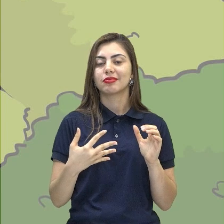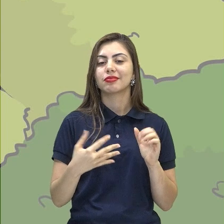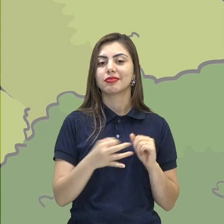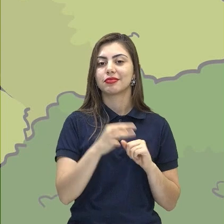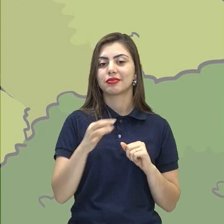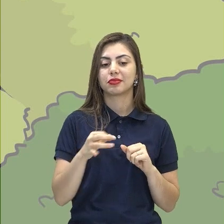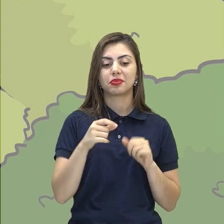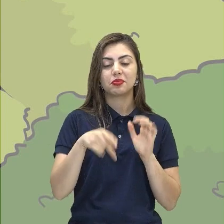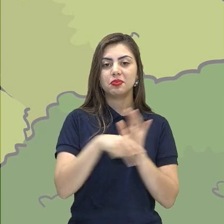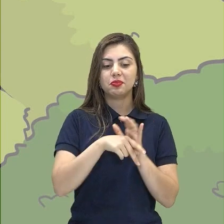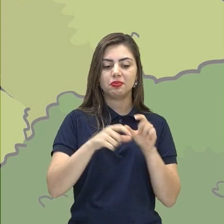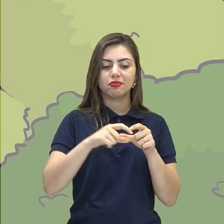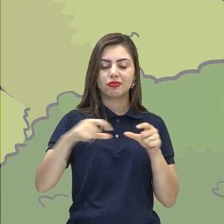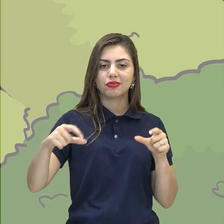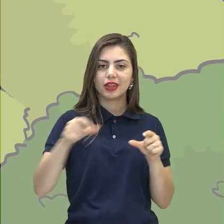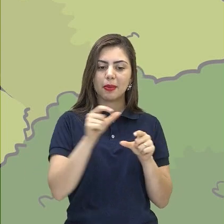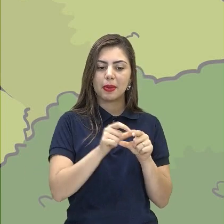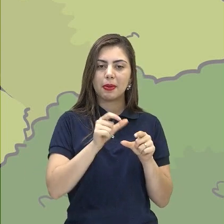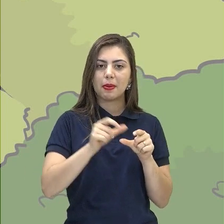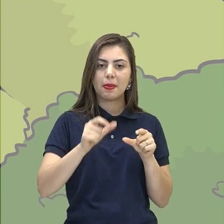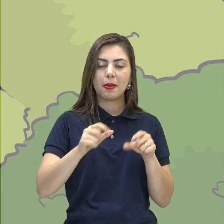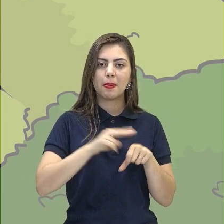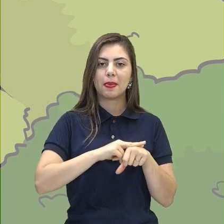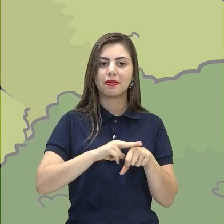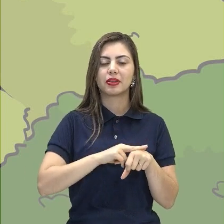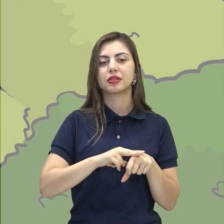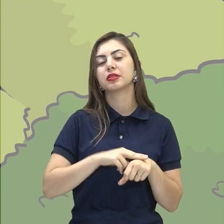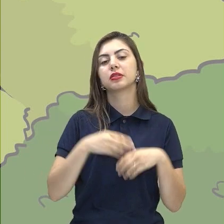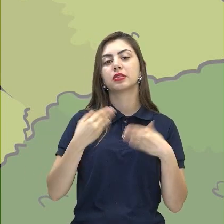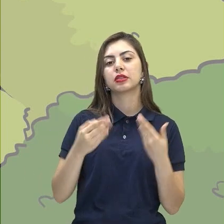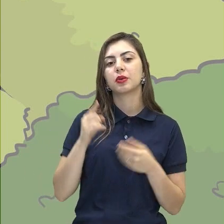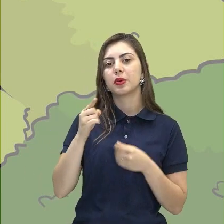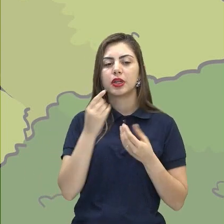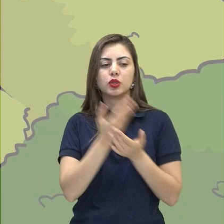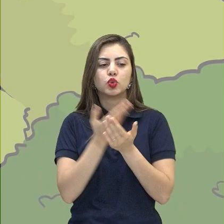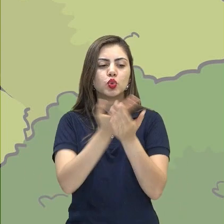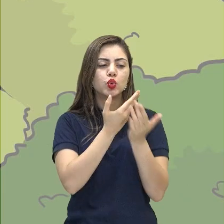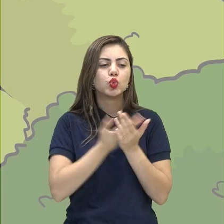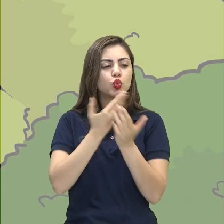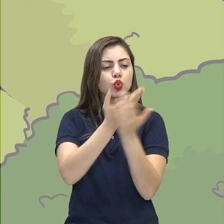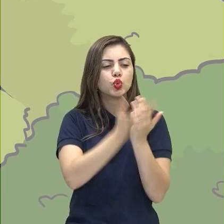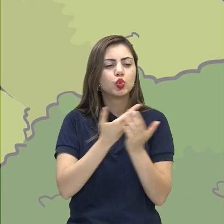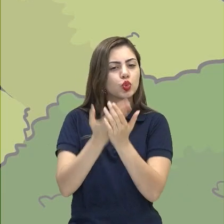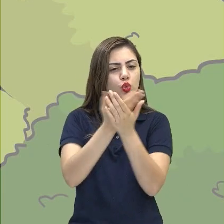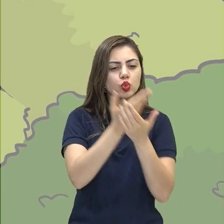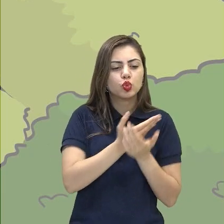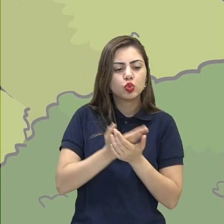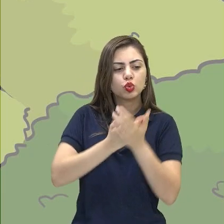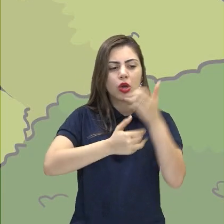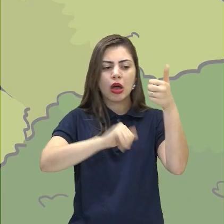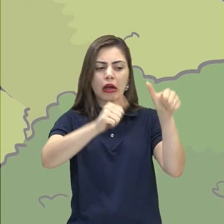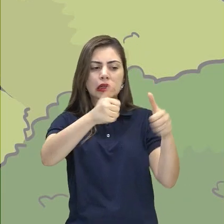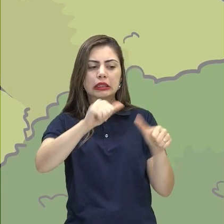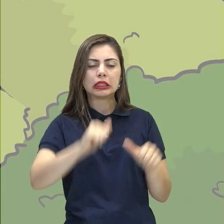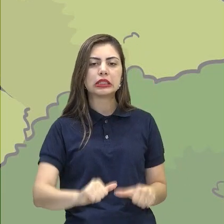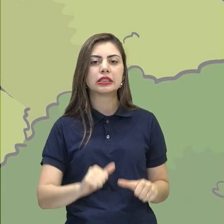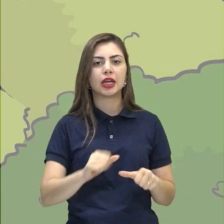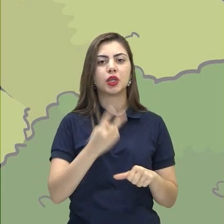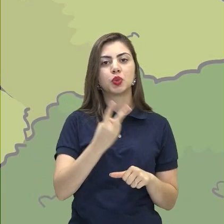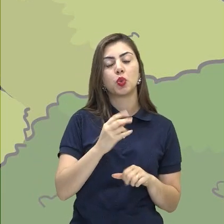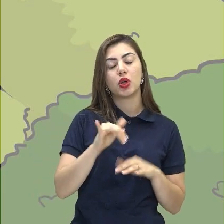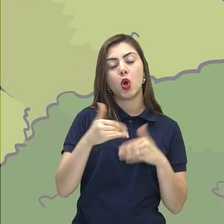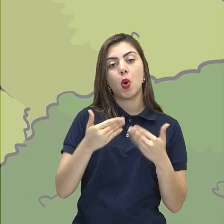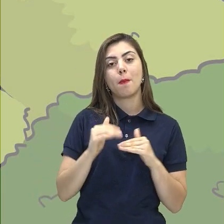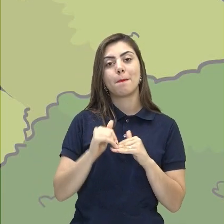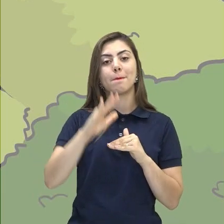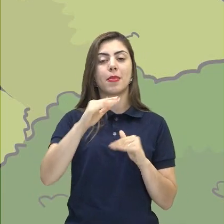das ervilhas. Mendel, então, deu prosseguimento ao seu trabalho e realizou análises de duas ou mais